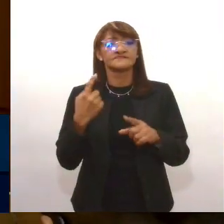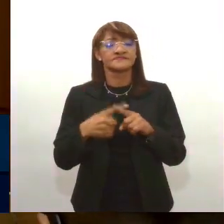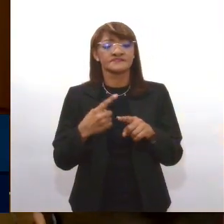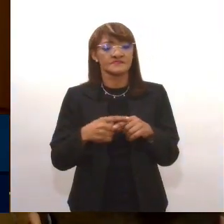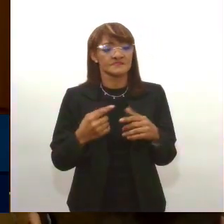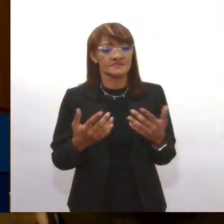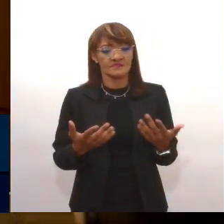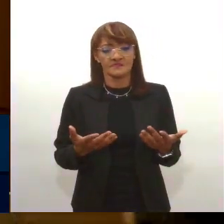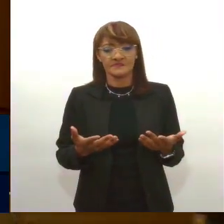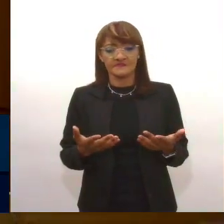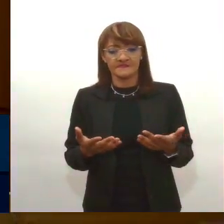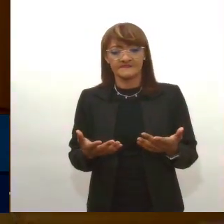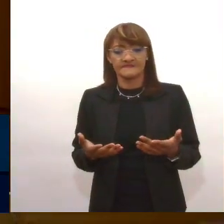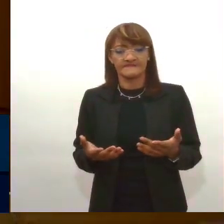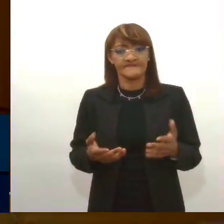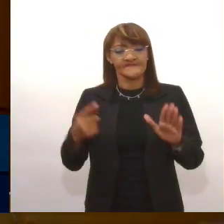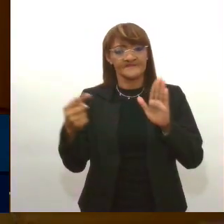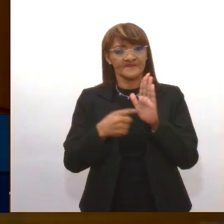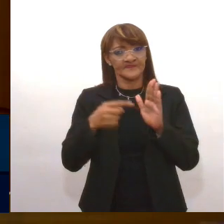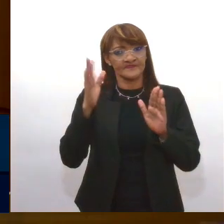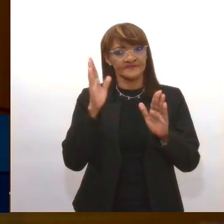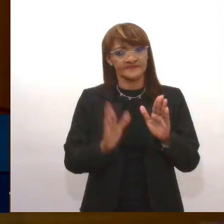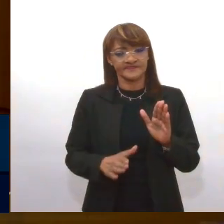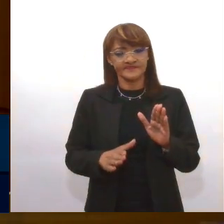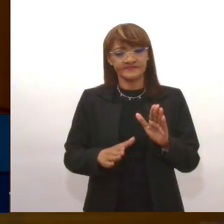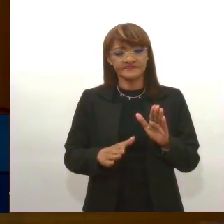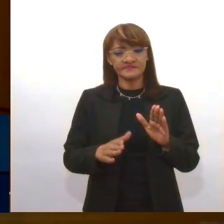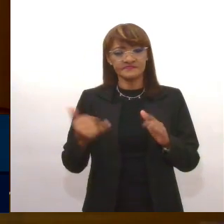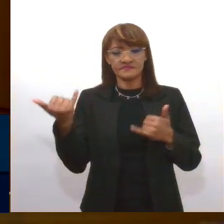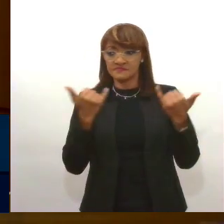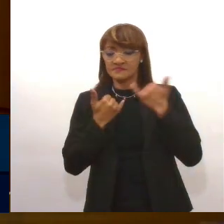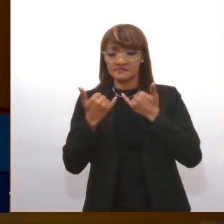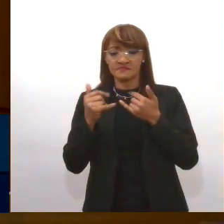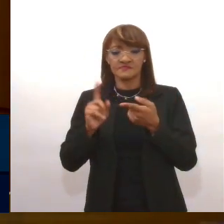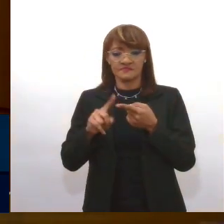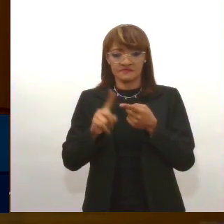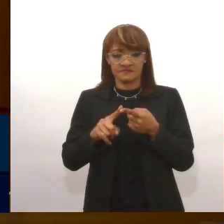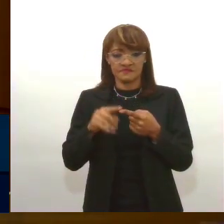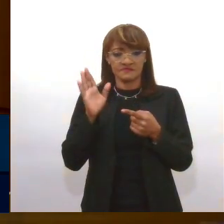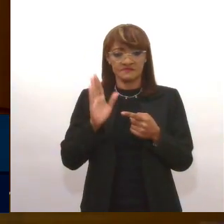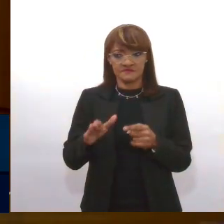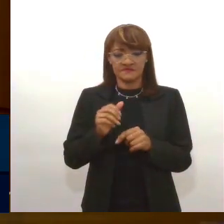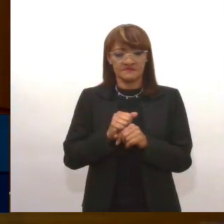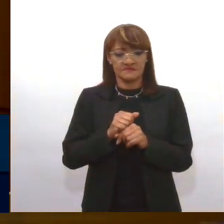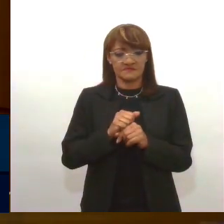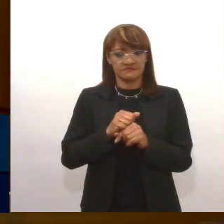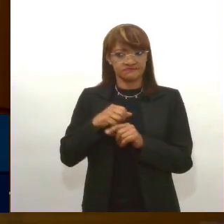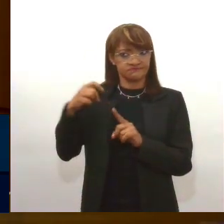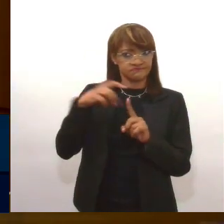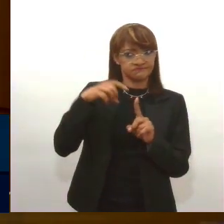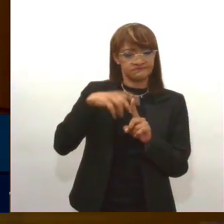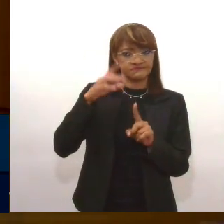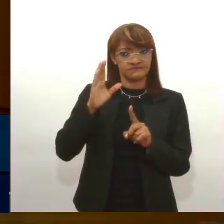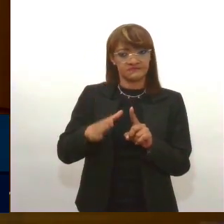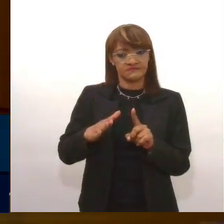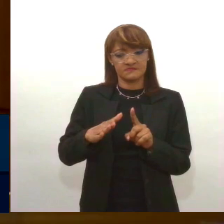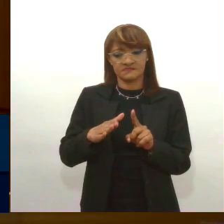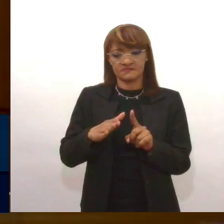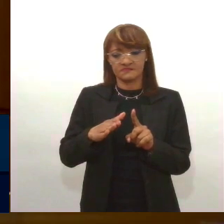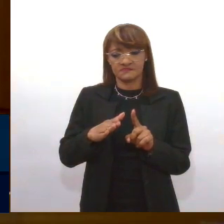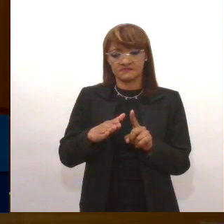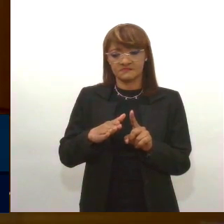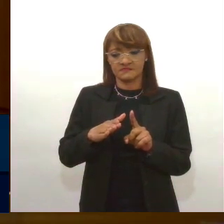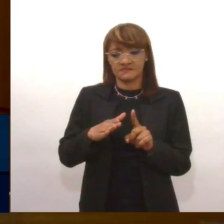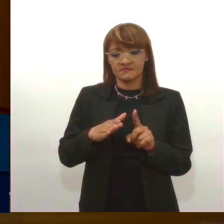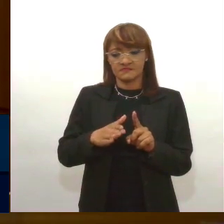ela me disse também que tá sendo ameaçada por ela tá Resistindo né e denunciando a